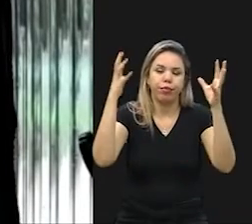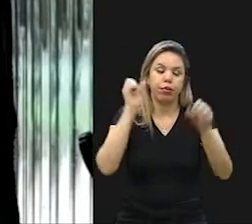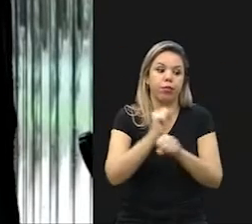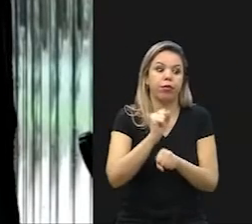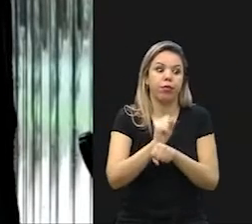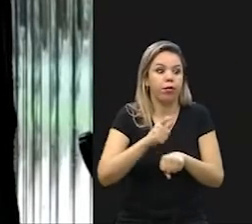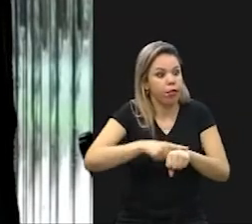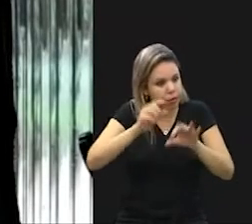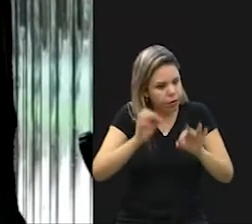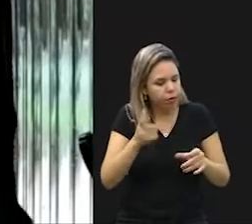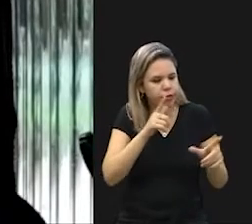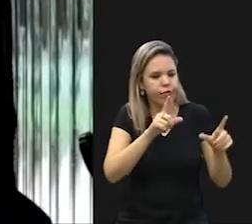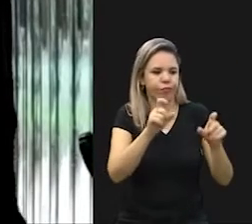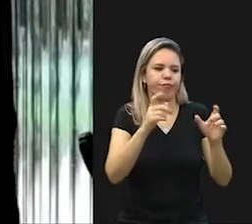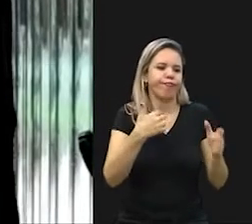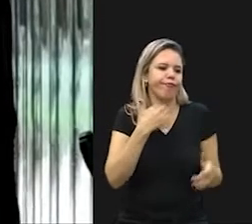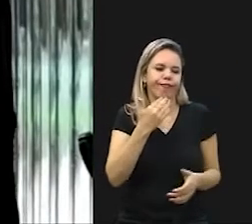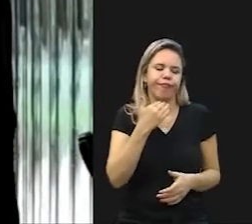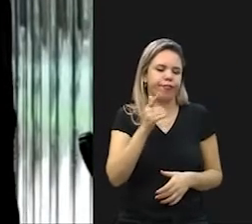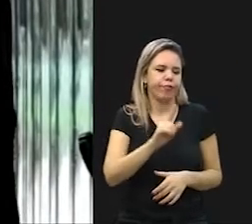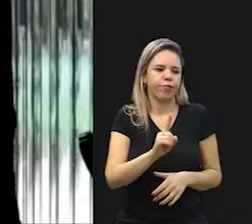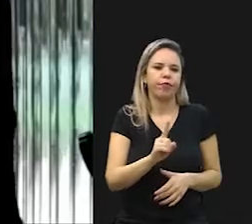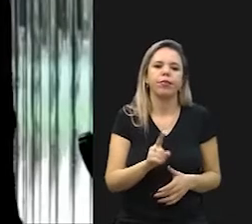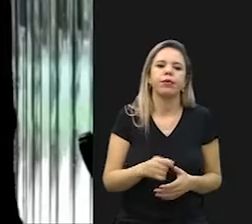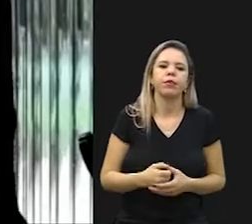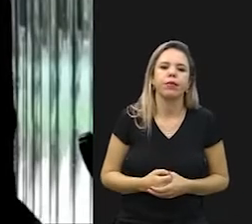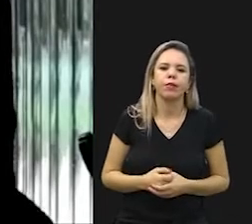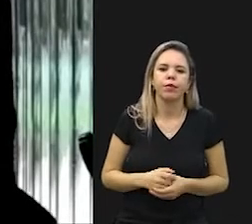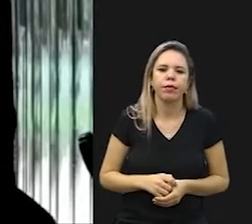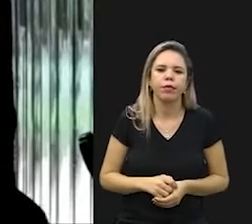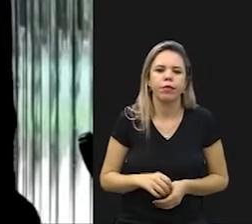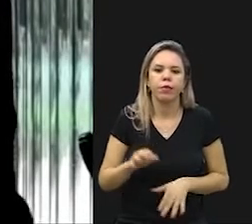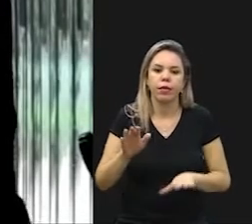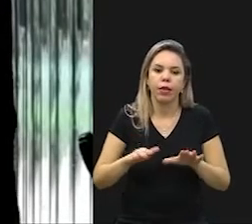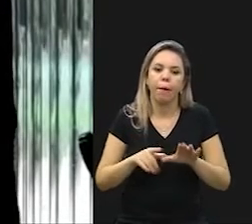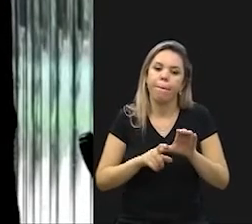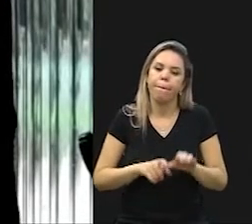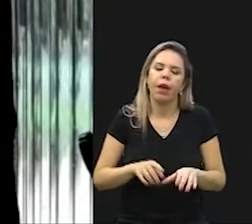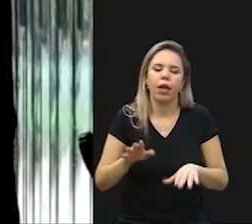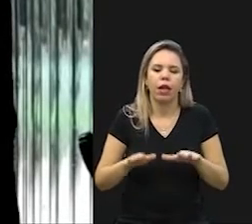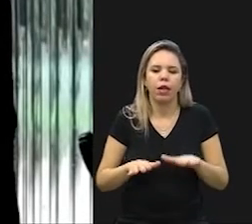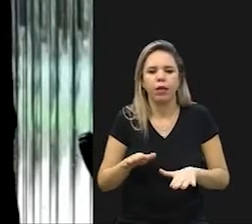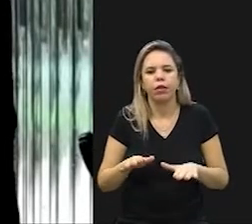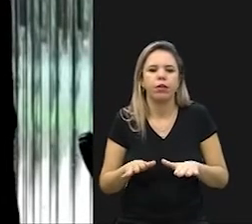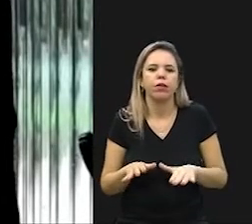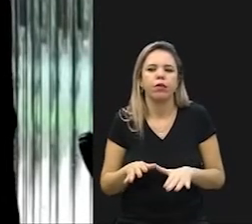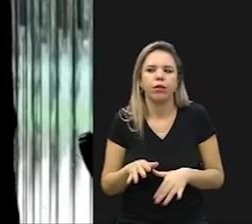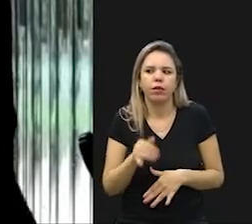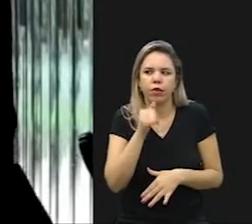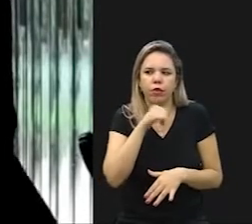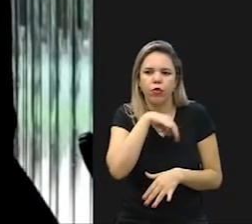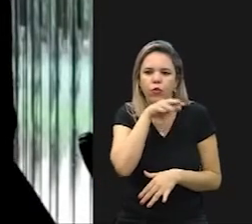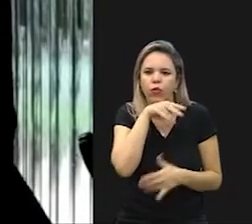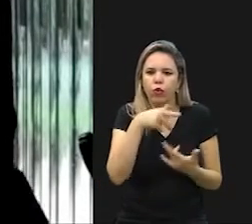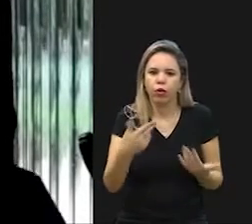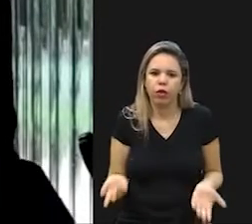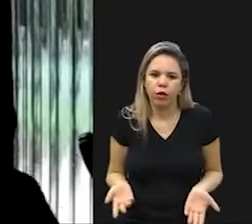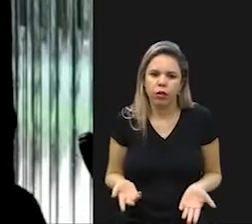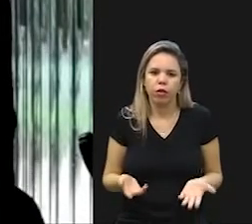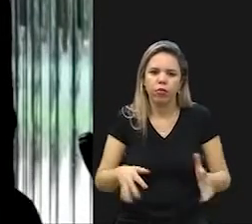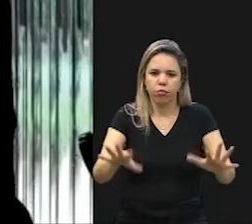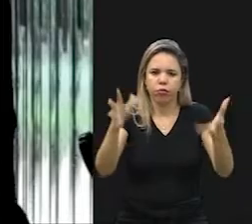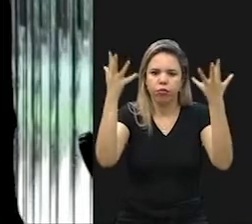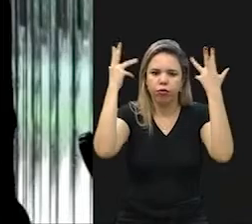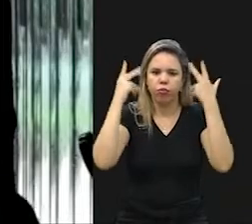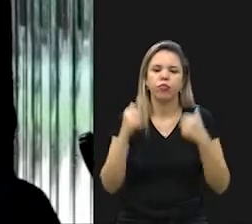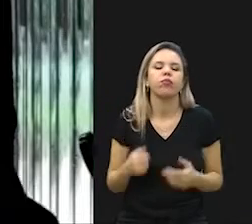esperando conseguir as fotografias certas e não conseguia. Porque isso depende exclusivamente dos animais, da fauna,